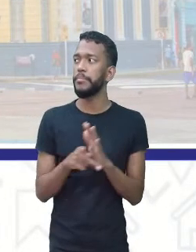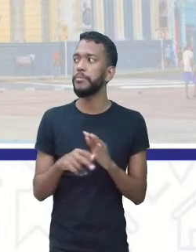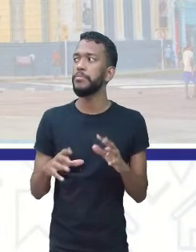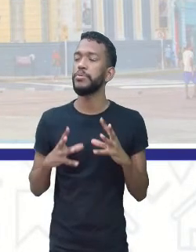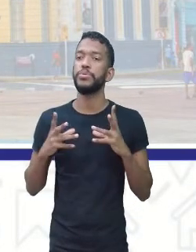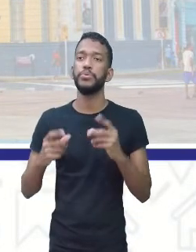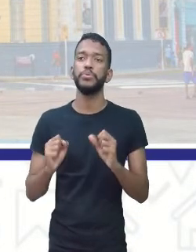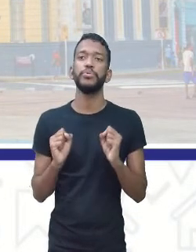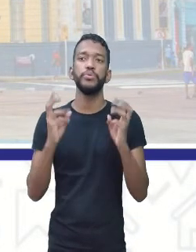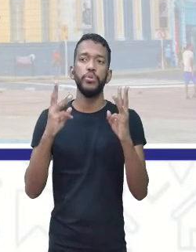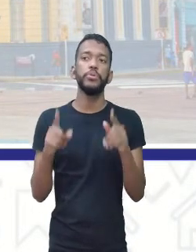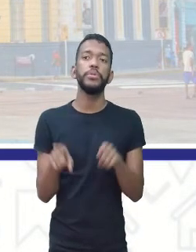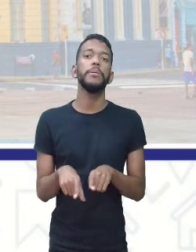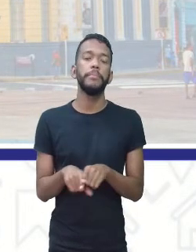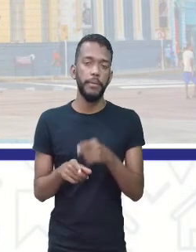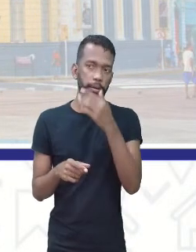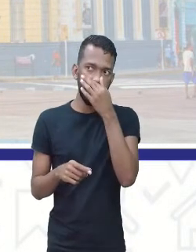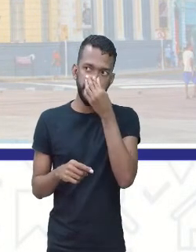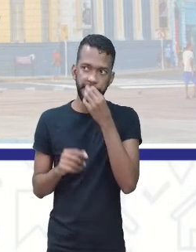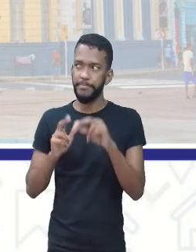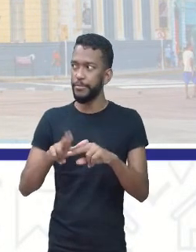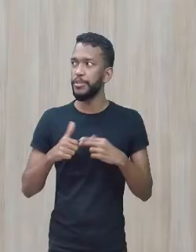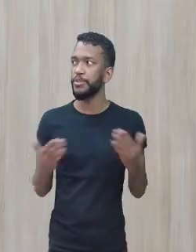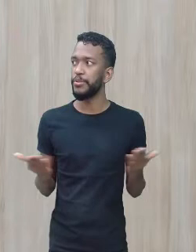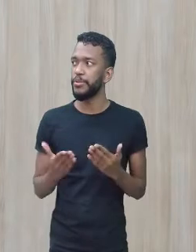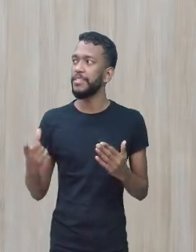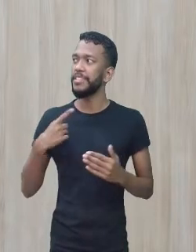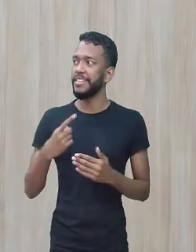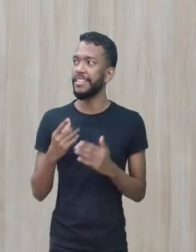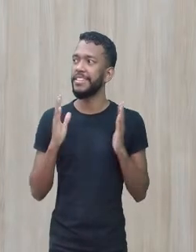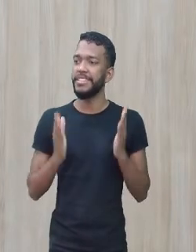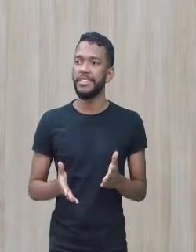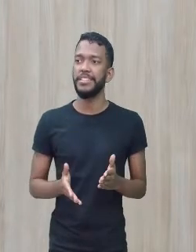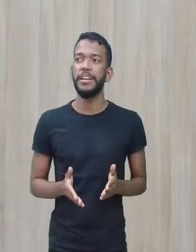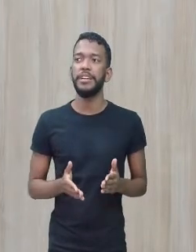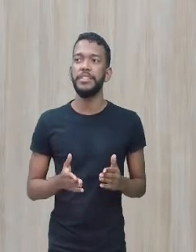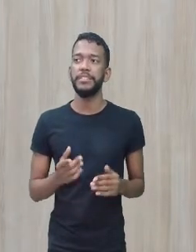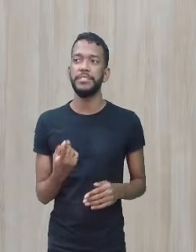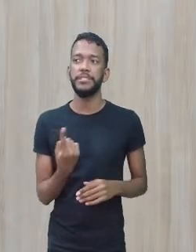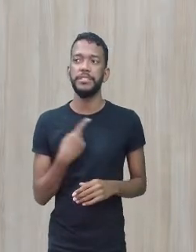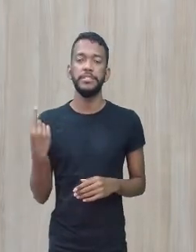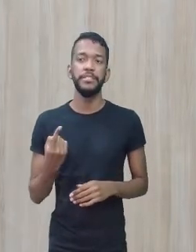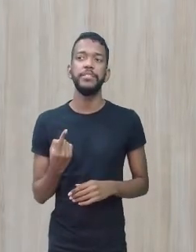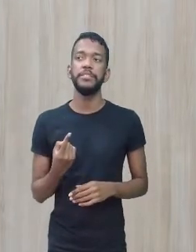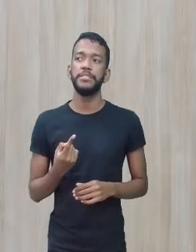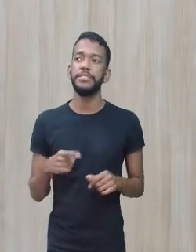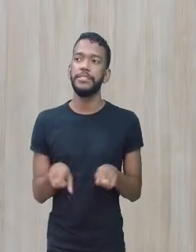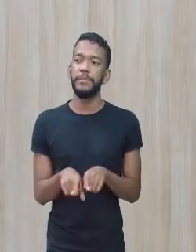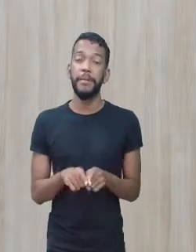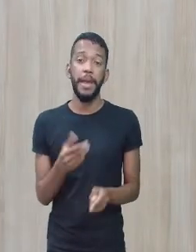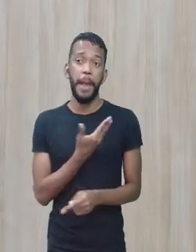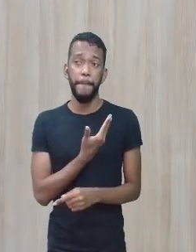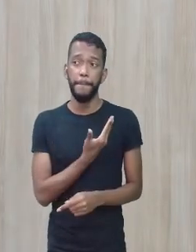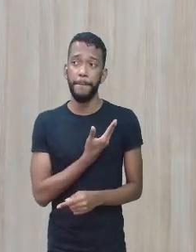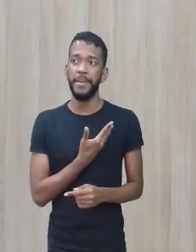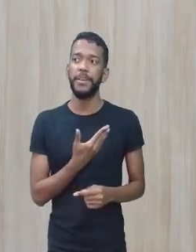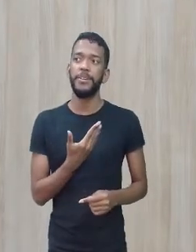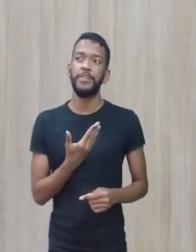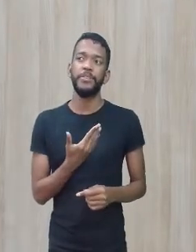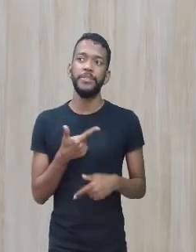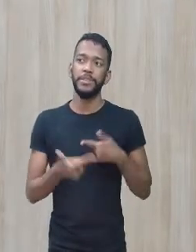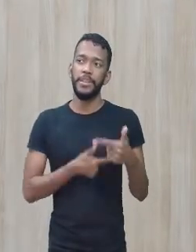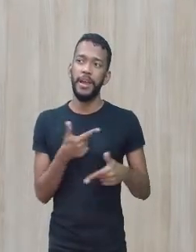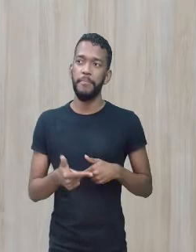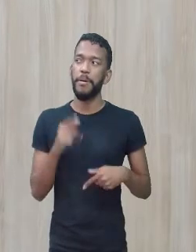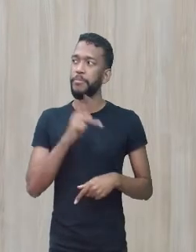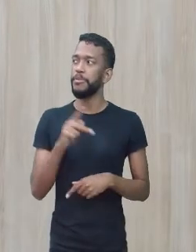né? E nesse sentido, nós hoje trouxemos aqui o nosso também amigo, né, e colega de trabalho, o